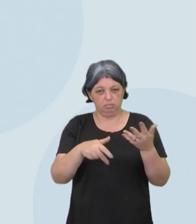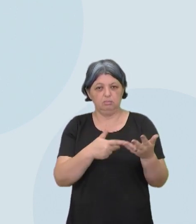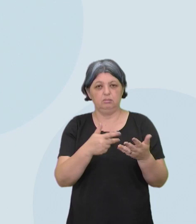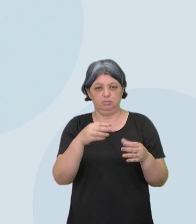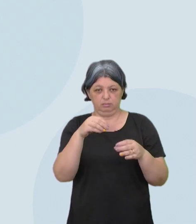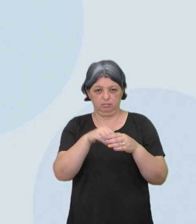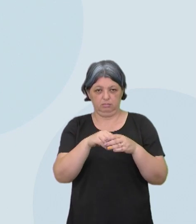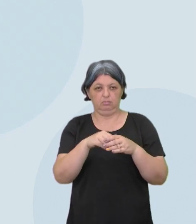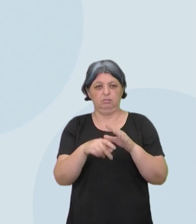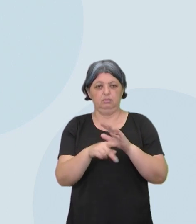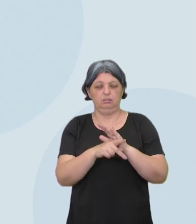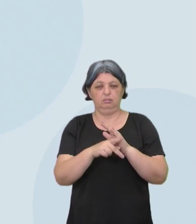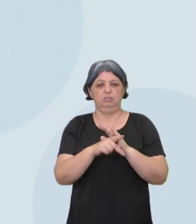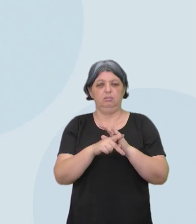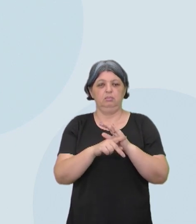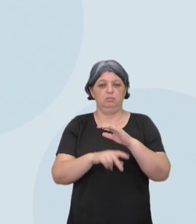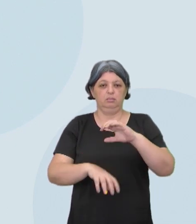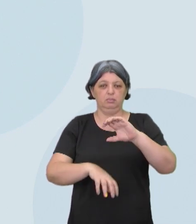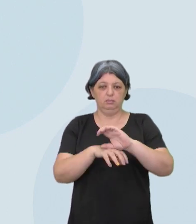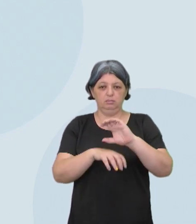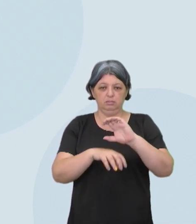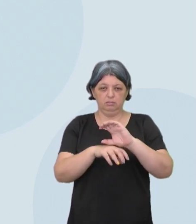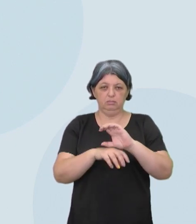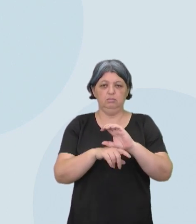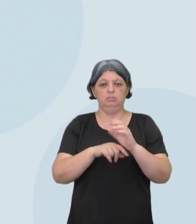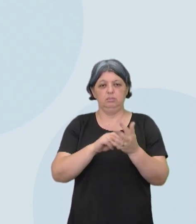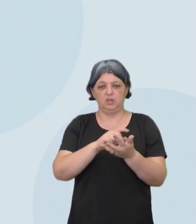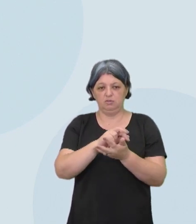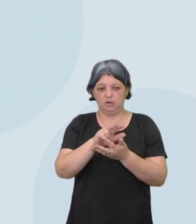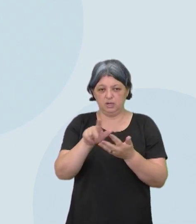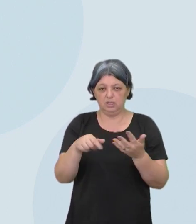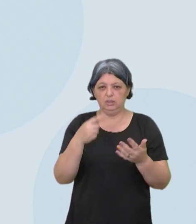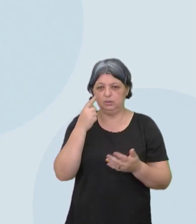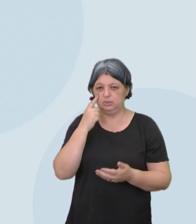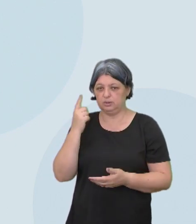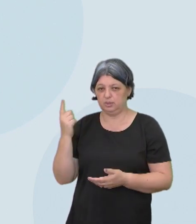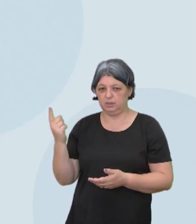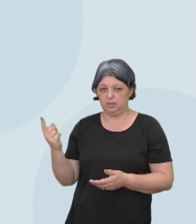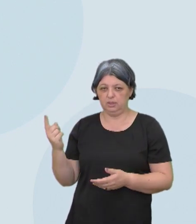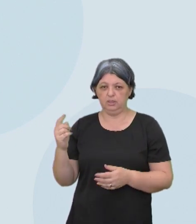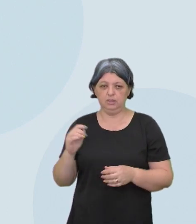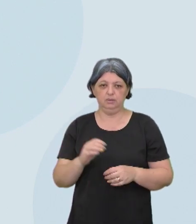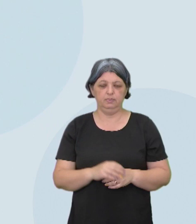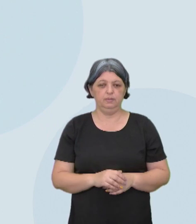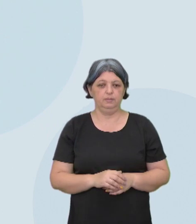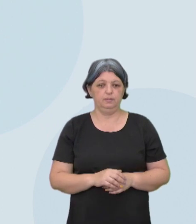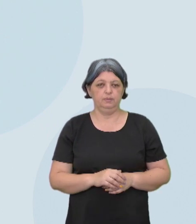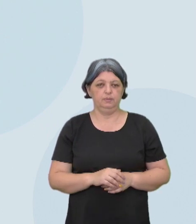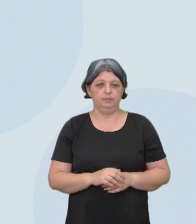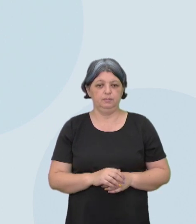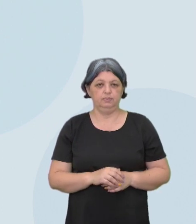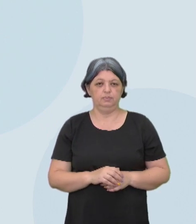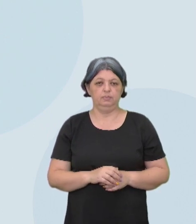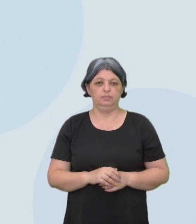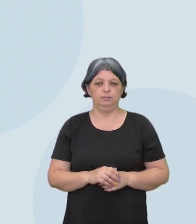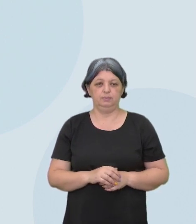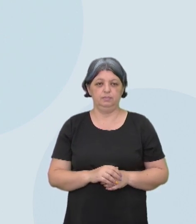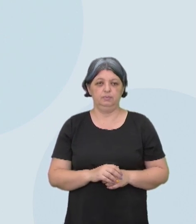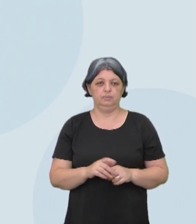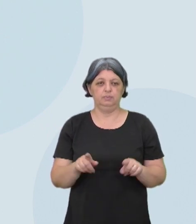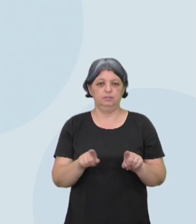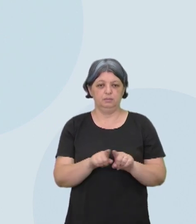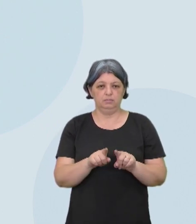fauna, como os colêmbulos, os ácaros, os diplópodes e os quilópodes. Inclusive a gente fez também